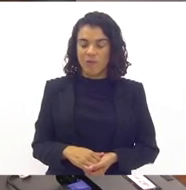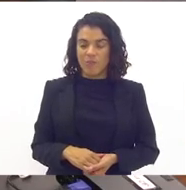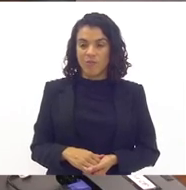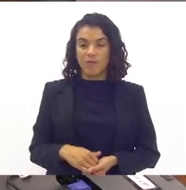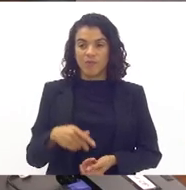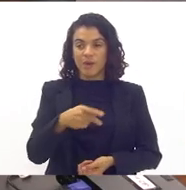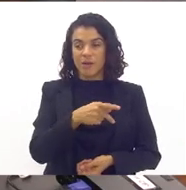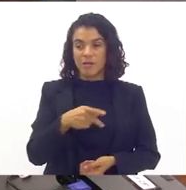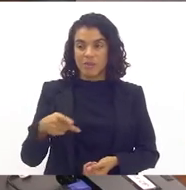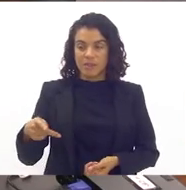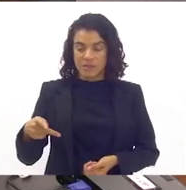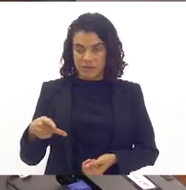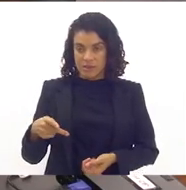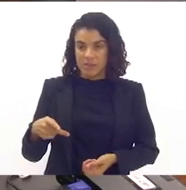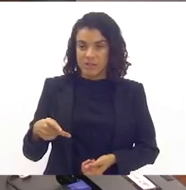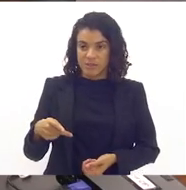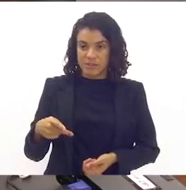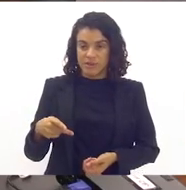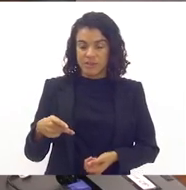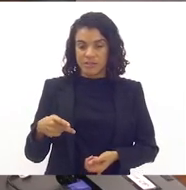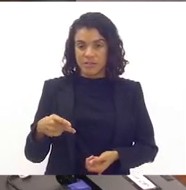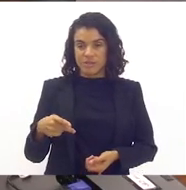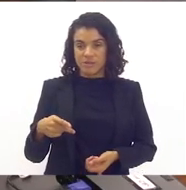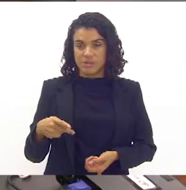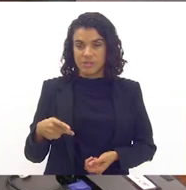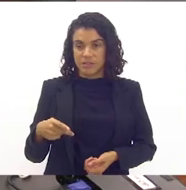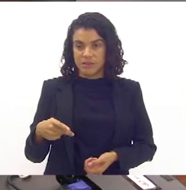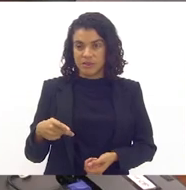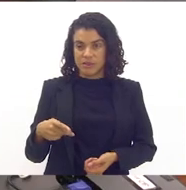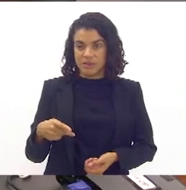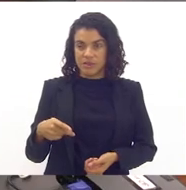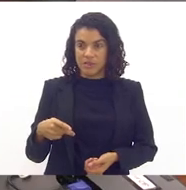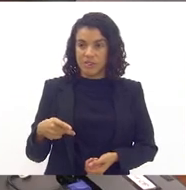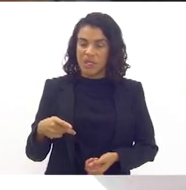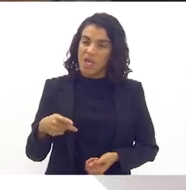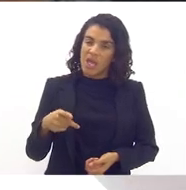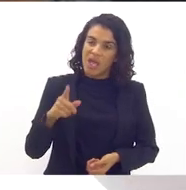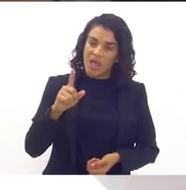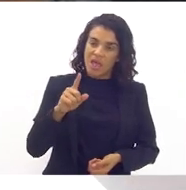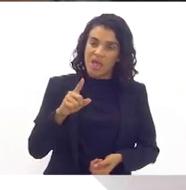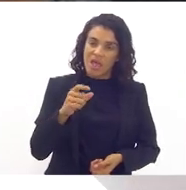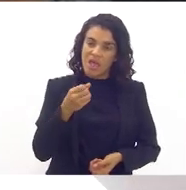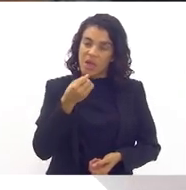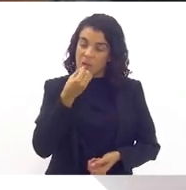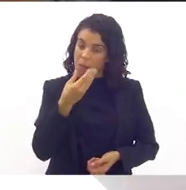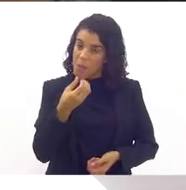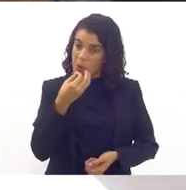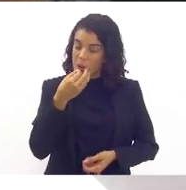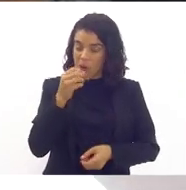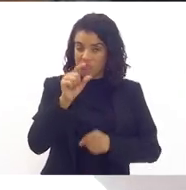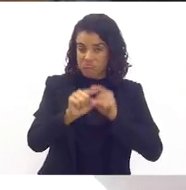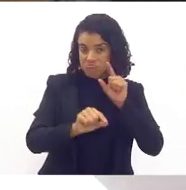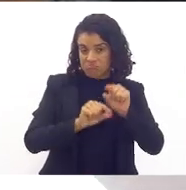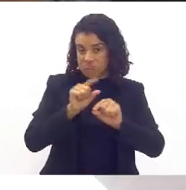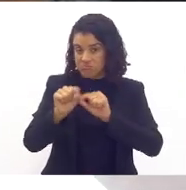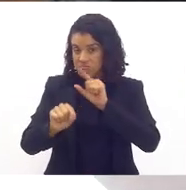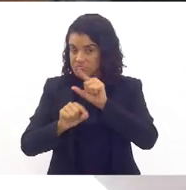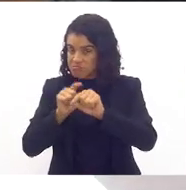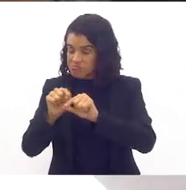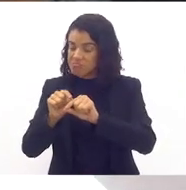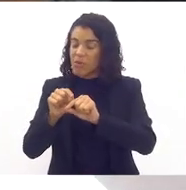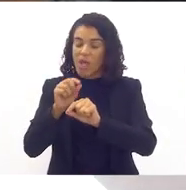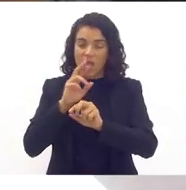Presidente, só para... É uma boa opção, é uma boa